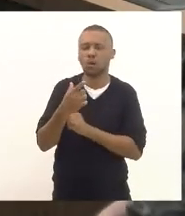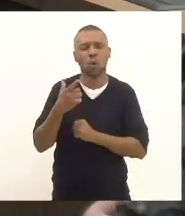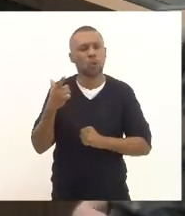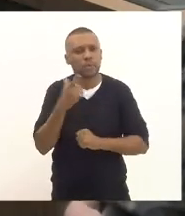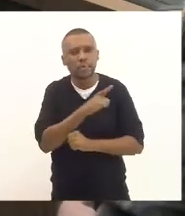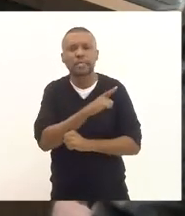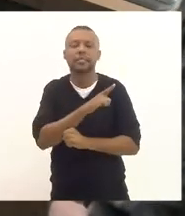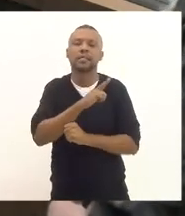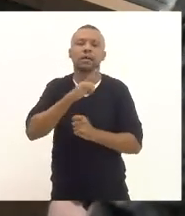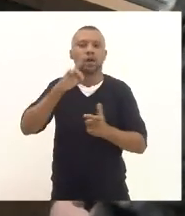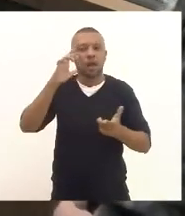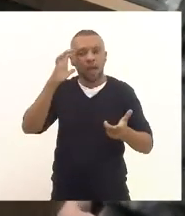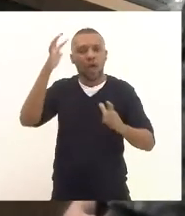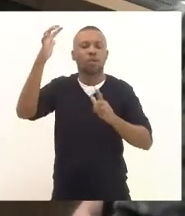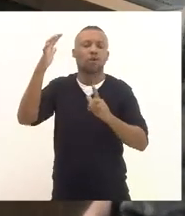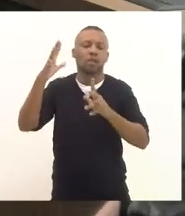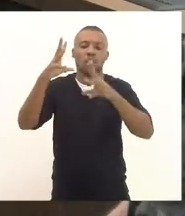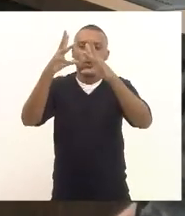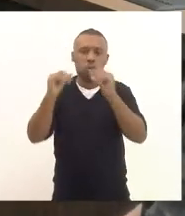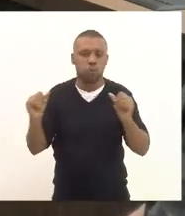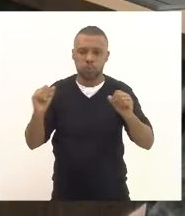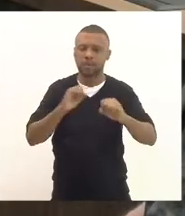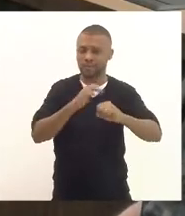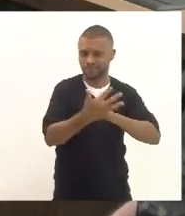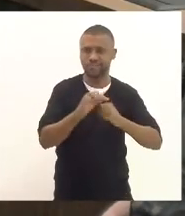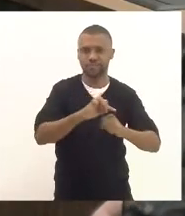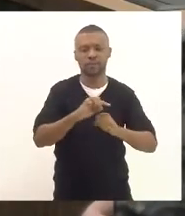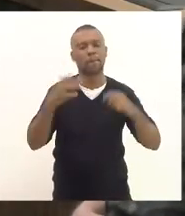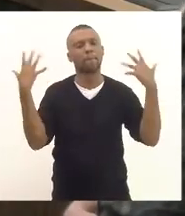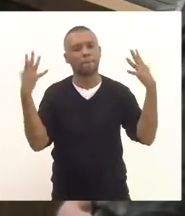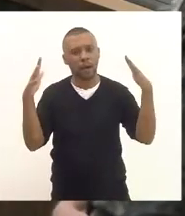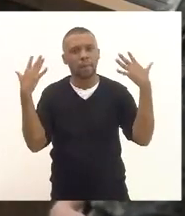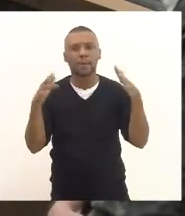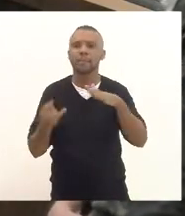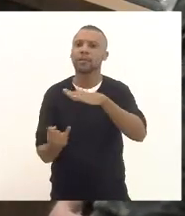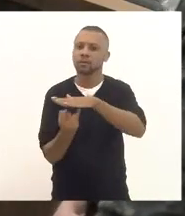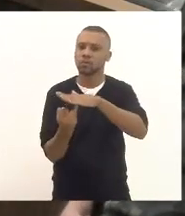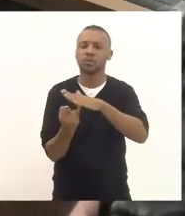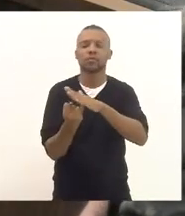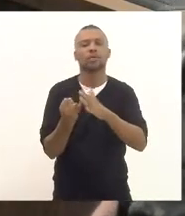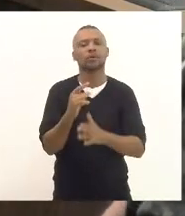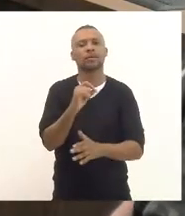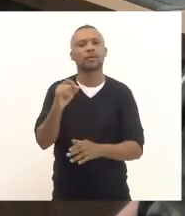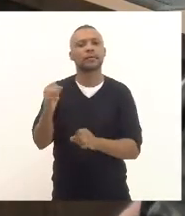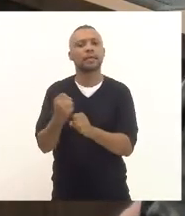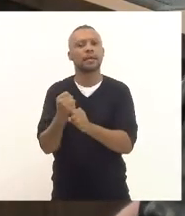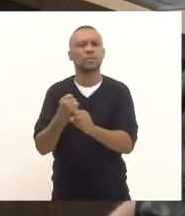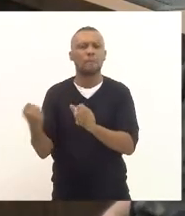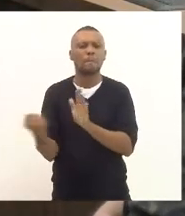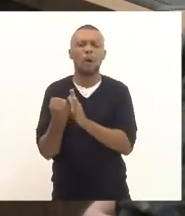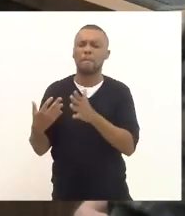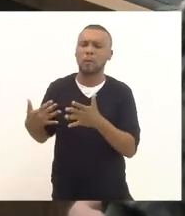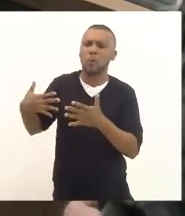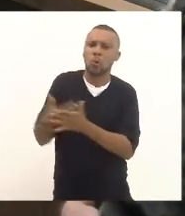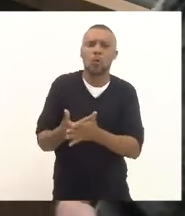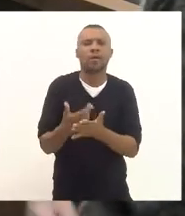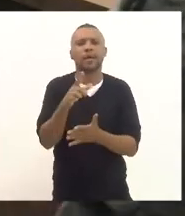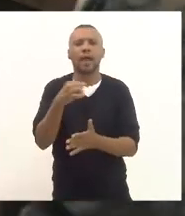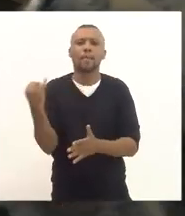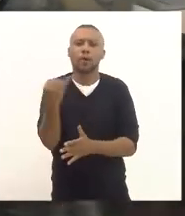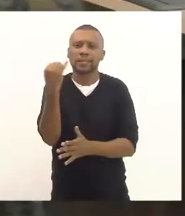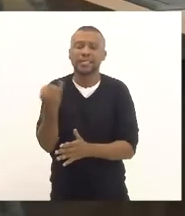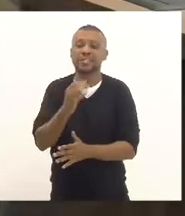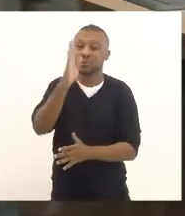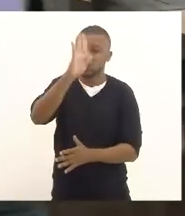momento tão difícil fica aqui Meus parabéns para essa instituição Centenária que é um orgulho para todos nós e que faz a diferença na vida do Brasil do mundo